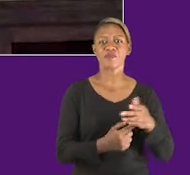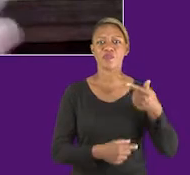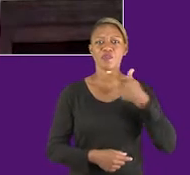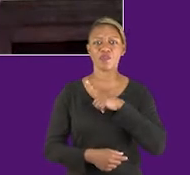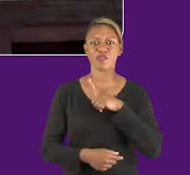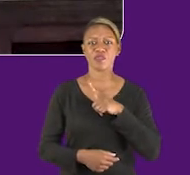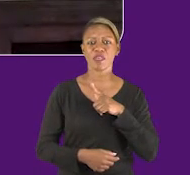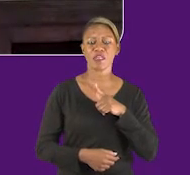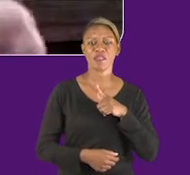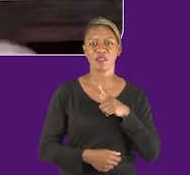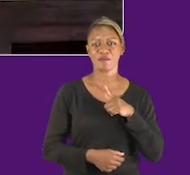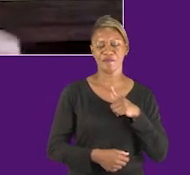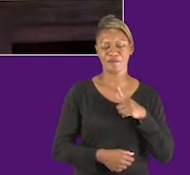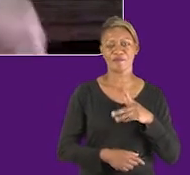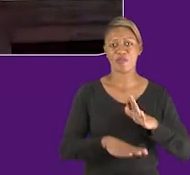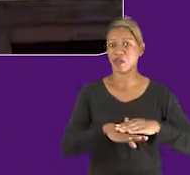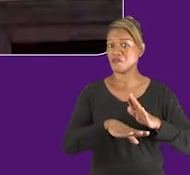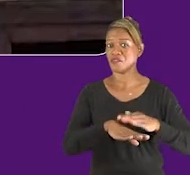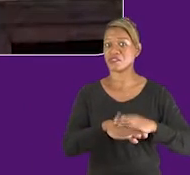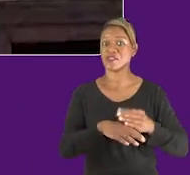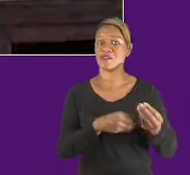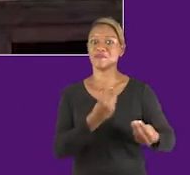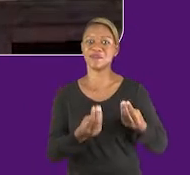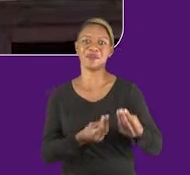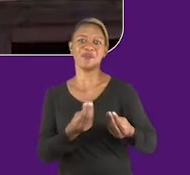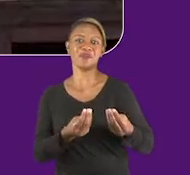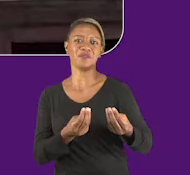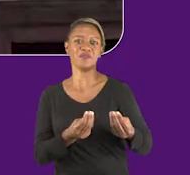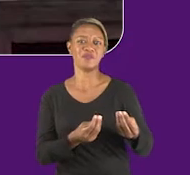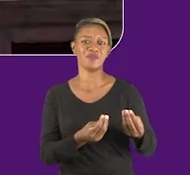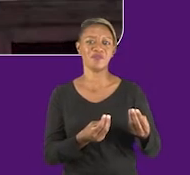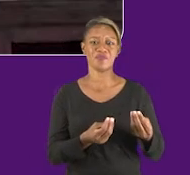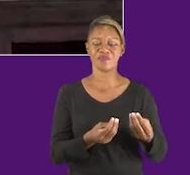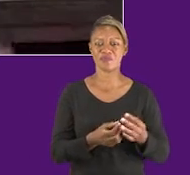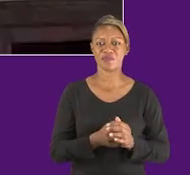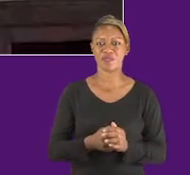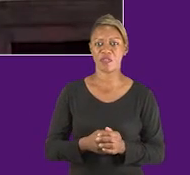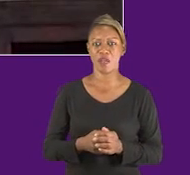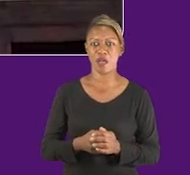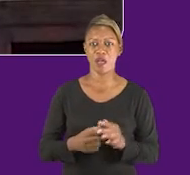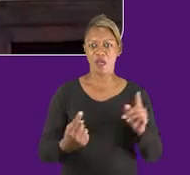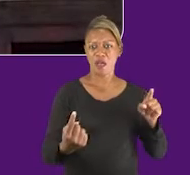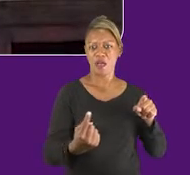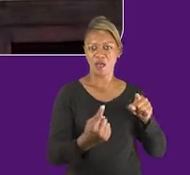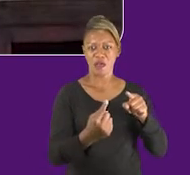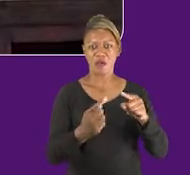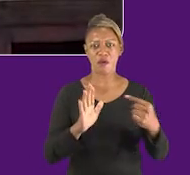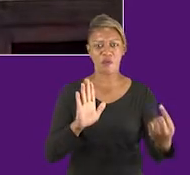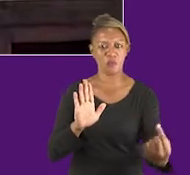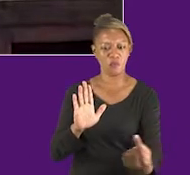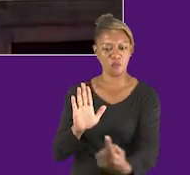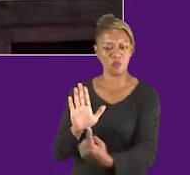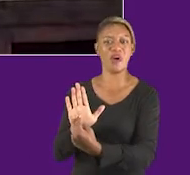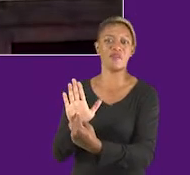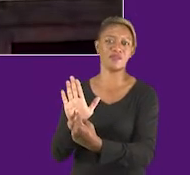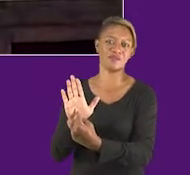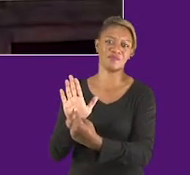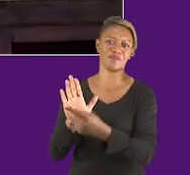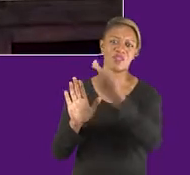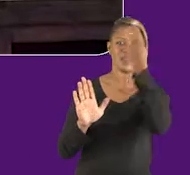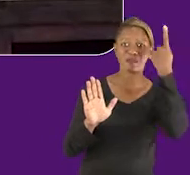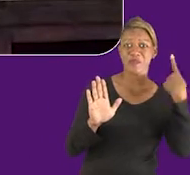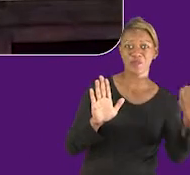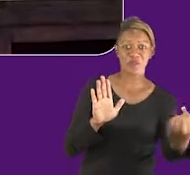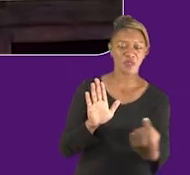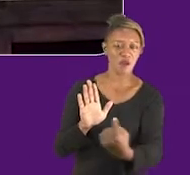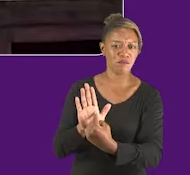efetivamente nos habilitar nela de como colocar as pessoas no centro da discussão é isso que fala design também quer dizer se a